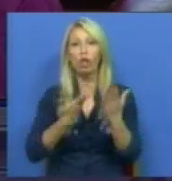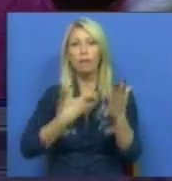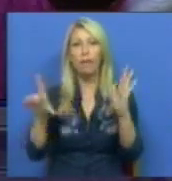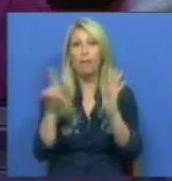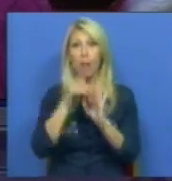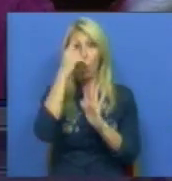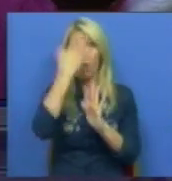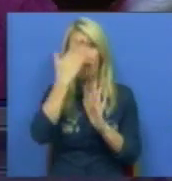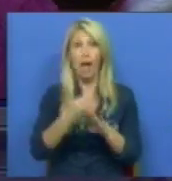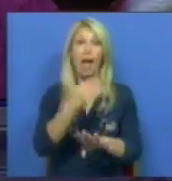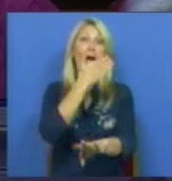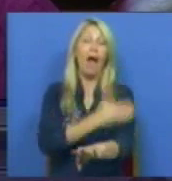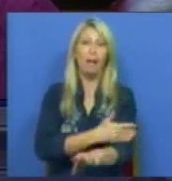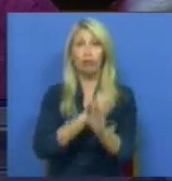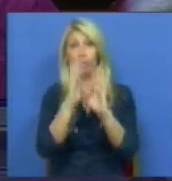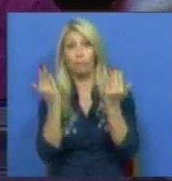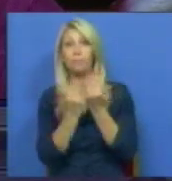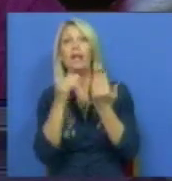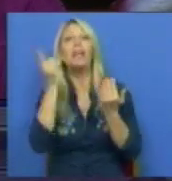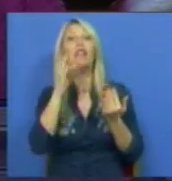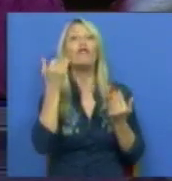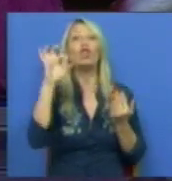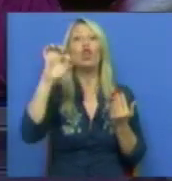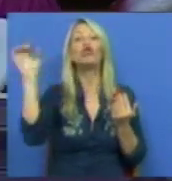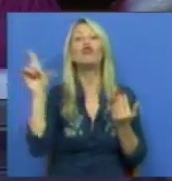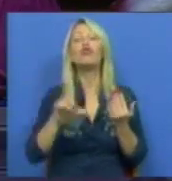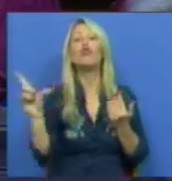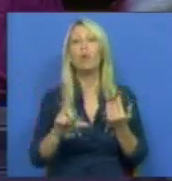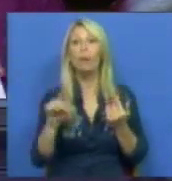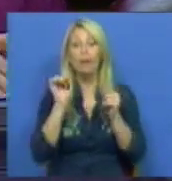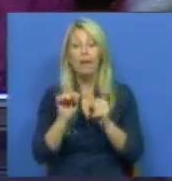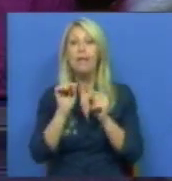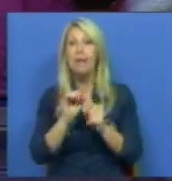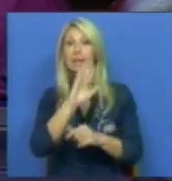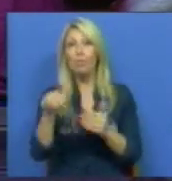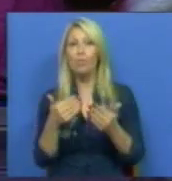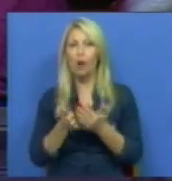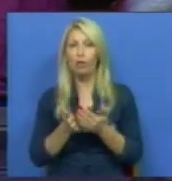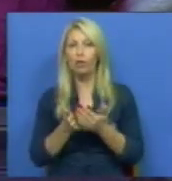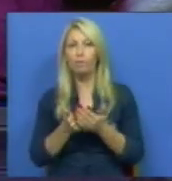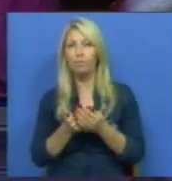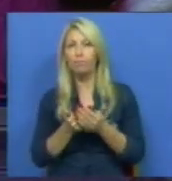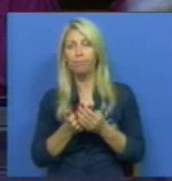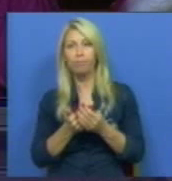do anúncio, uma proposta do dia 28 de julho, e nessa proposta